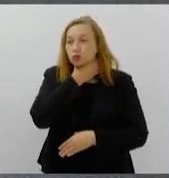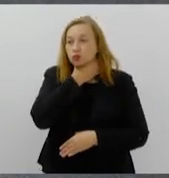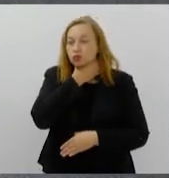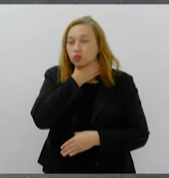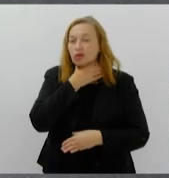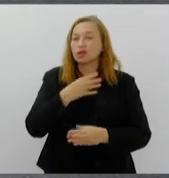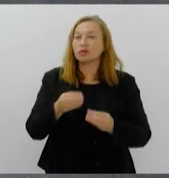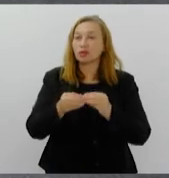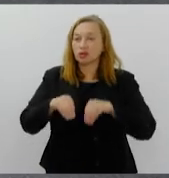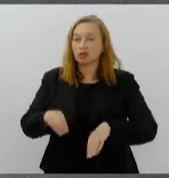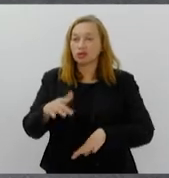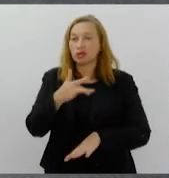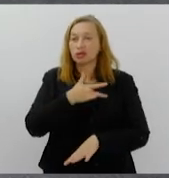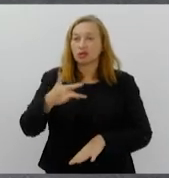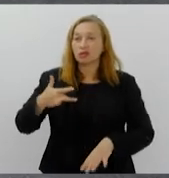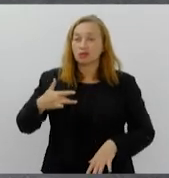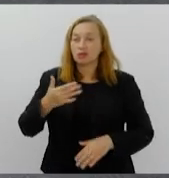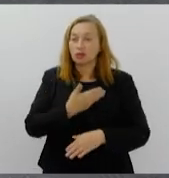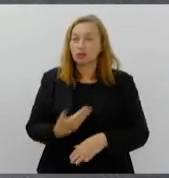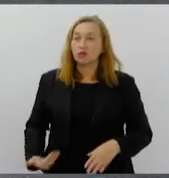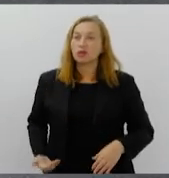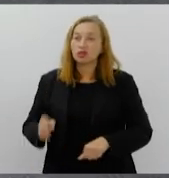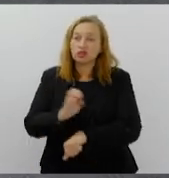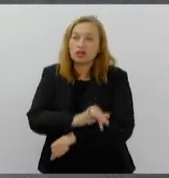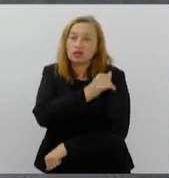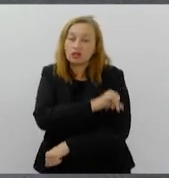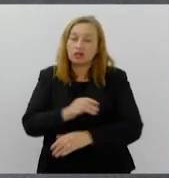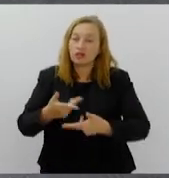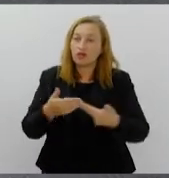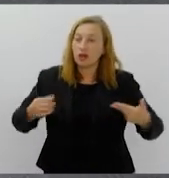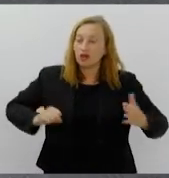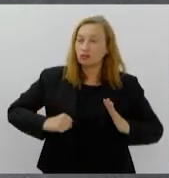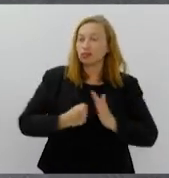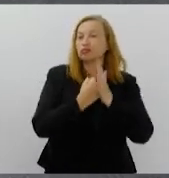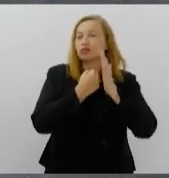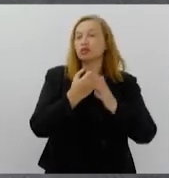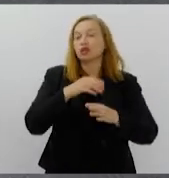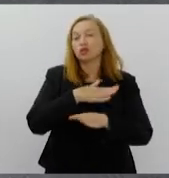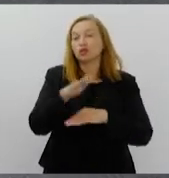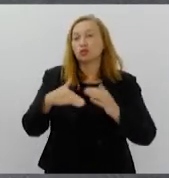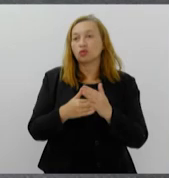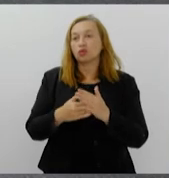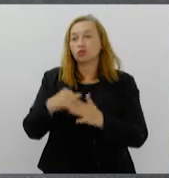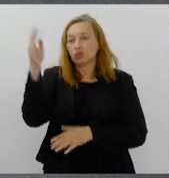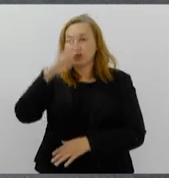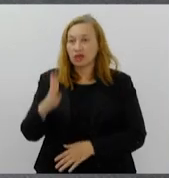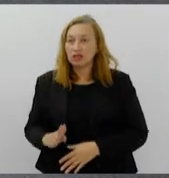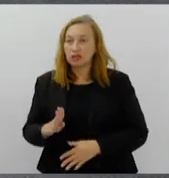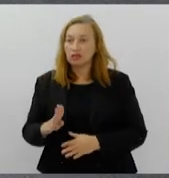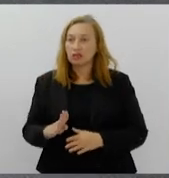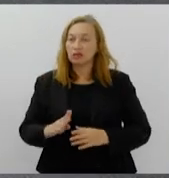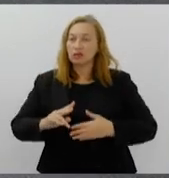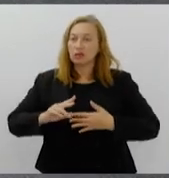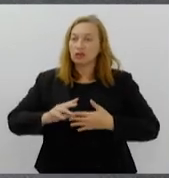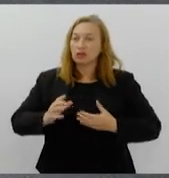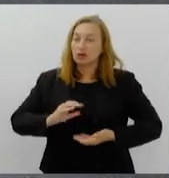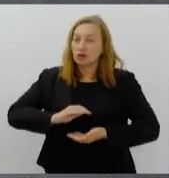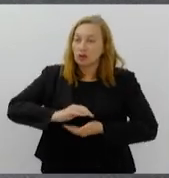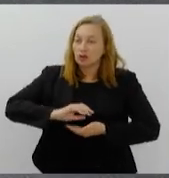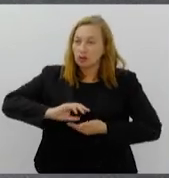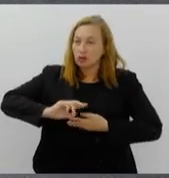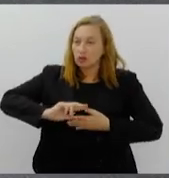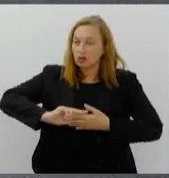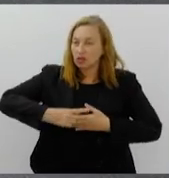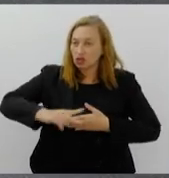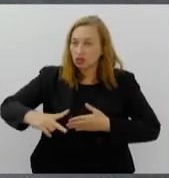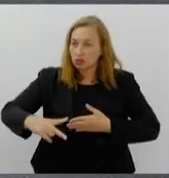saúde pública do Estado do Rio de Janeiro, com graves impactos em todo o Brasil. O sistema de transplantes do Brasil é o maior sistema